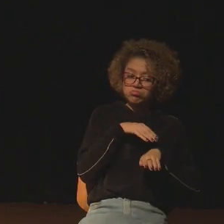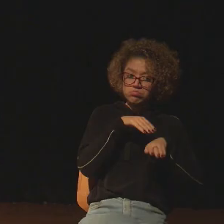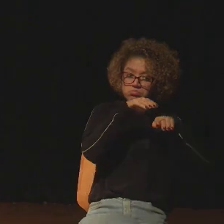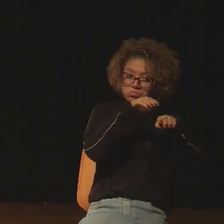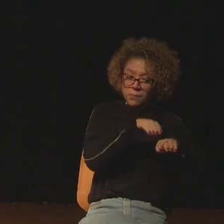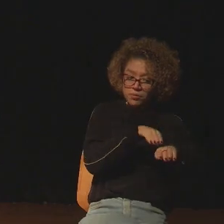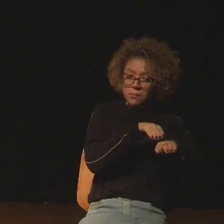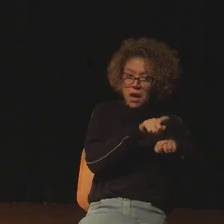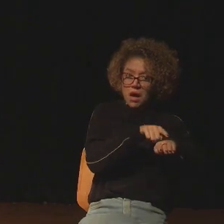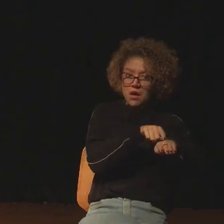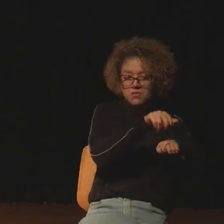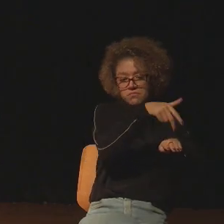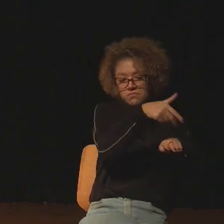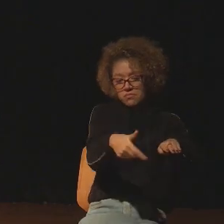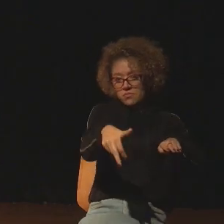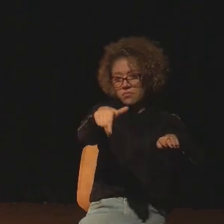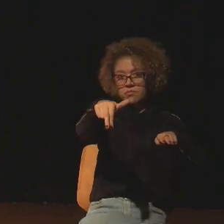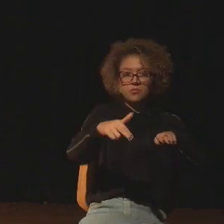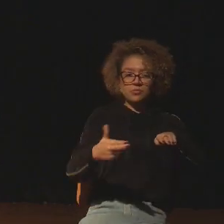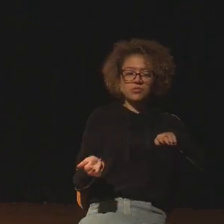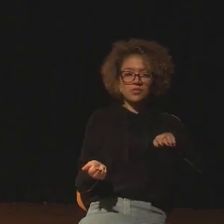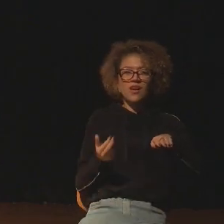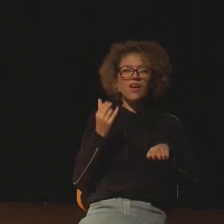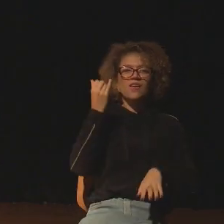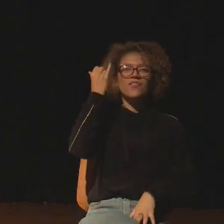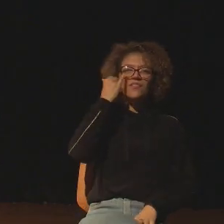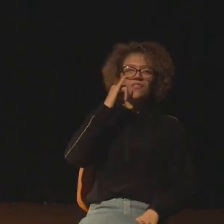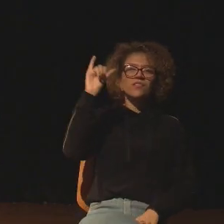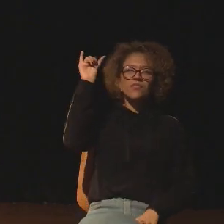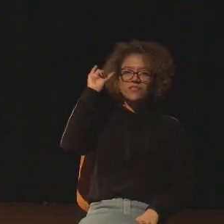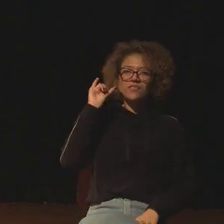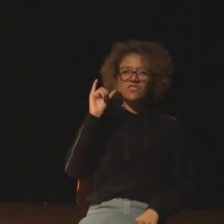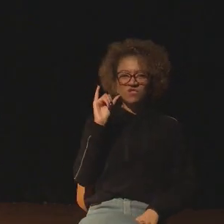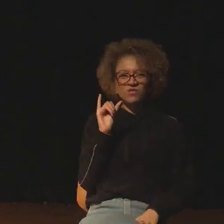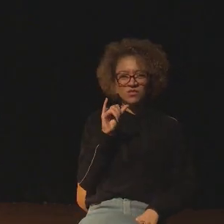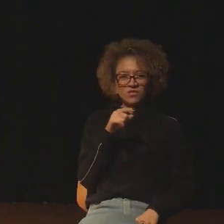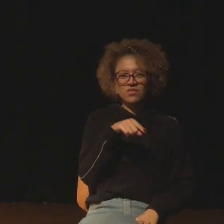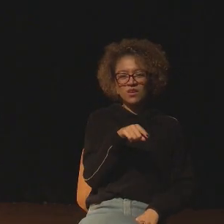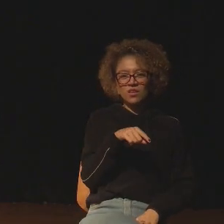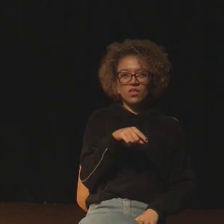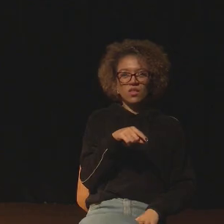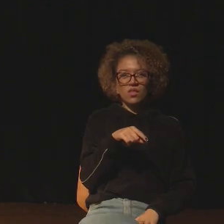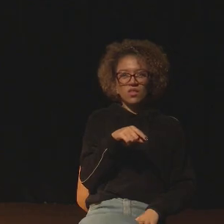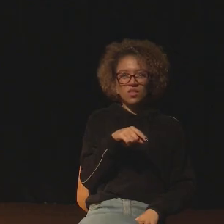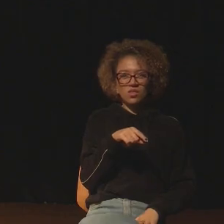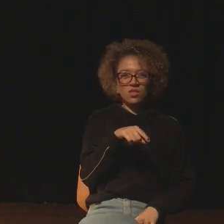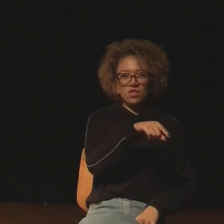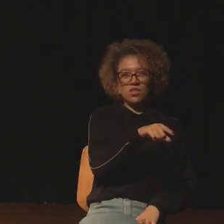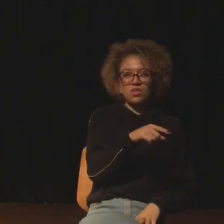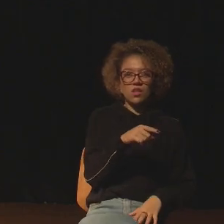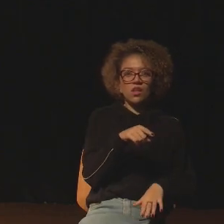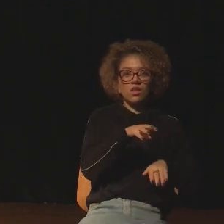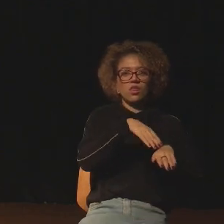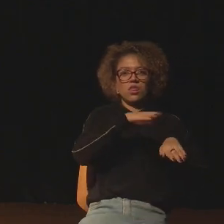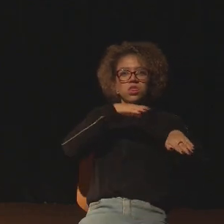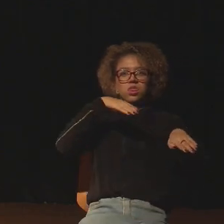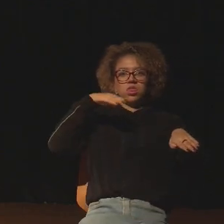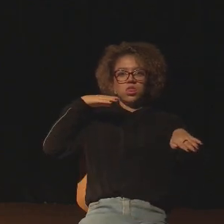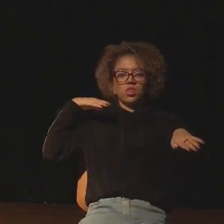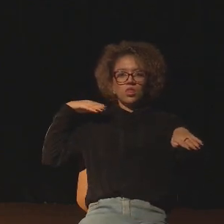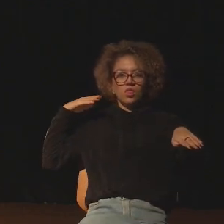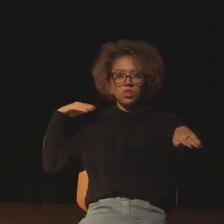área permeável, reduz ao mínimo aqui uma área de eventuais veículos que podem transitar